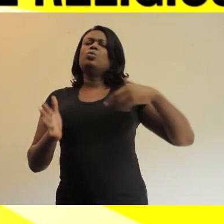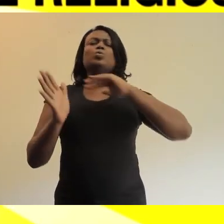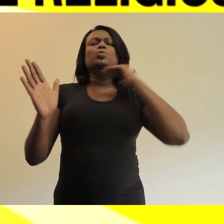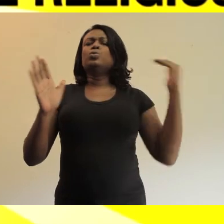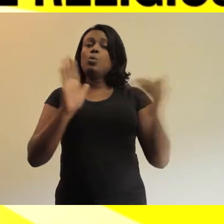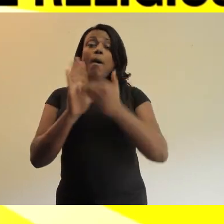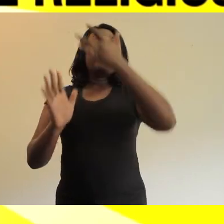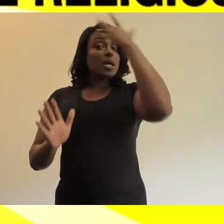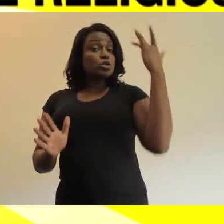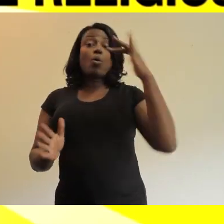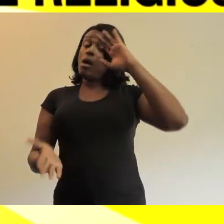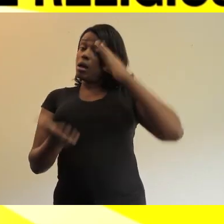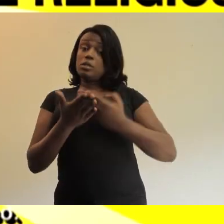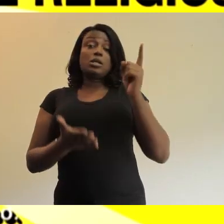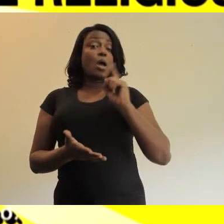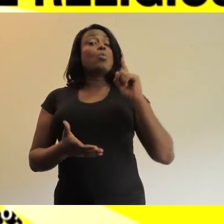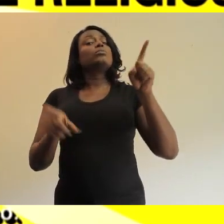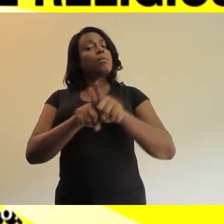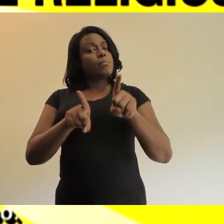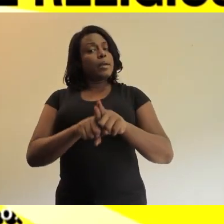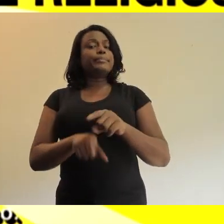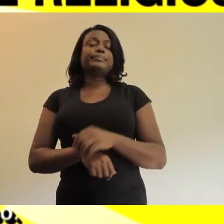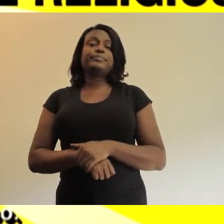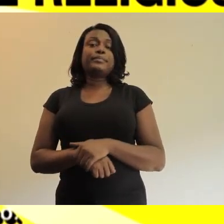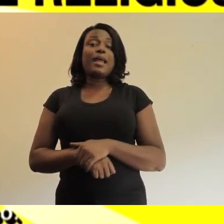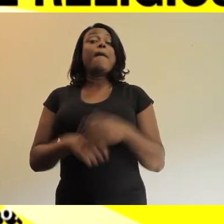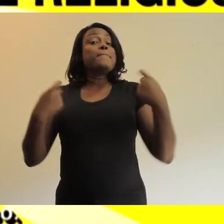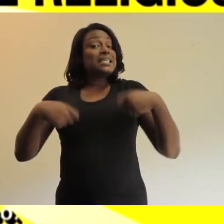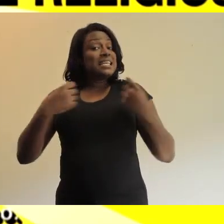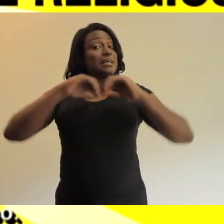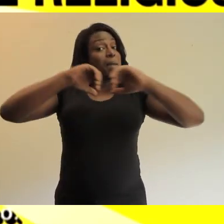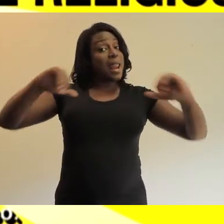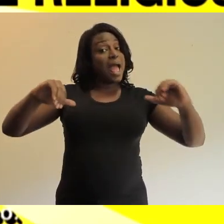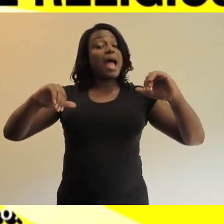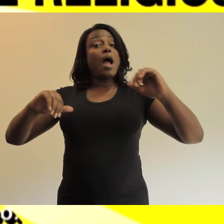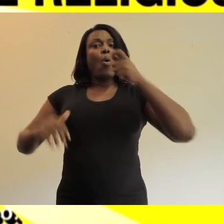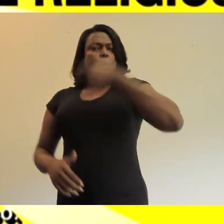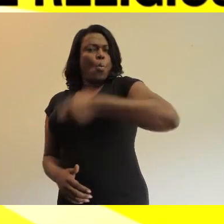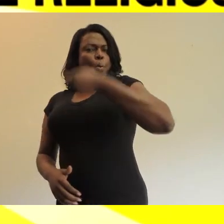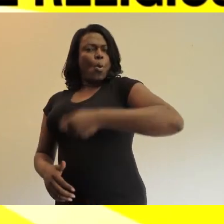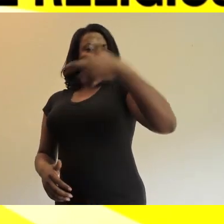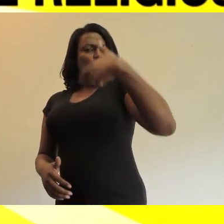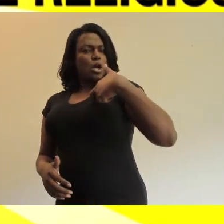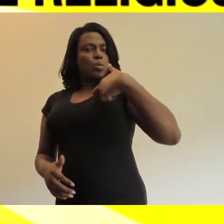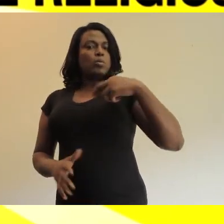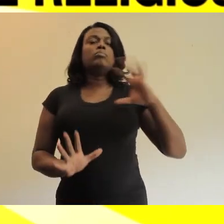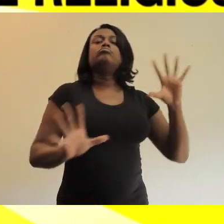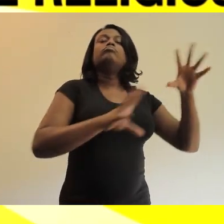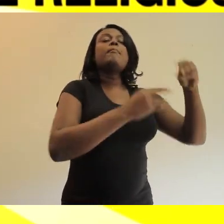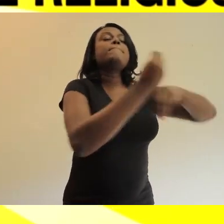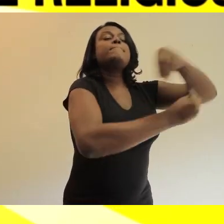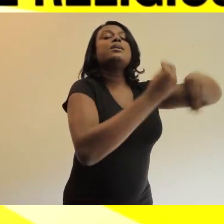quem não crê é preciso distinguir fundamental religioso de sincretismo religioso o fundamentalismo